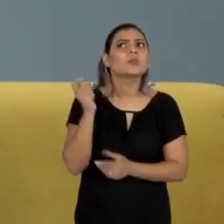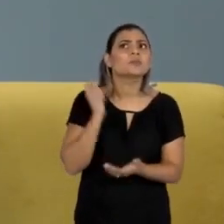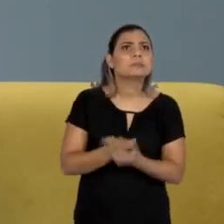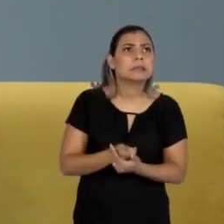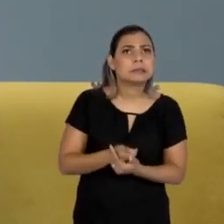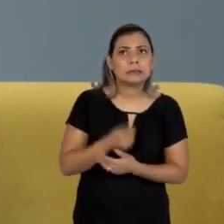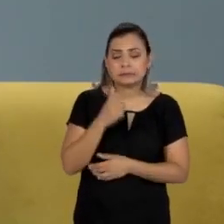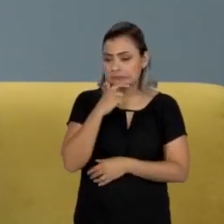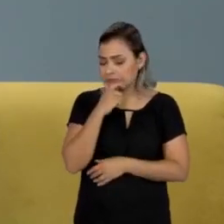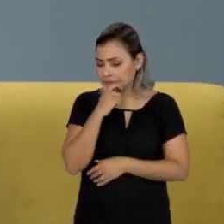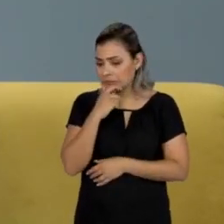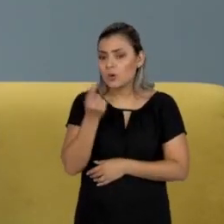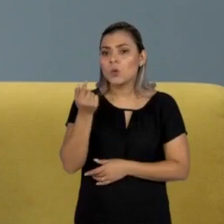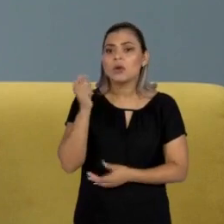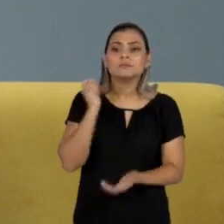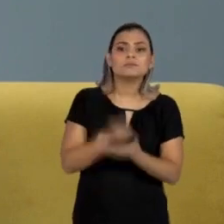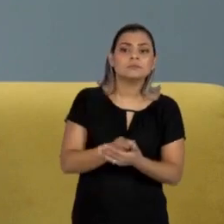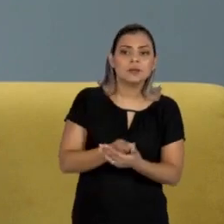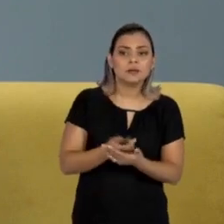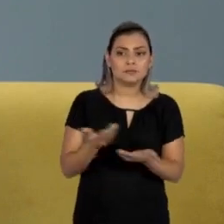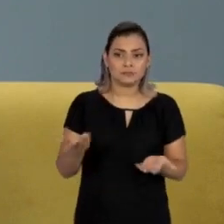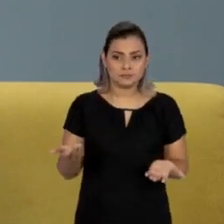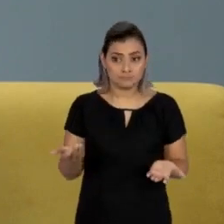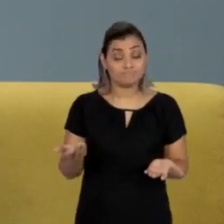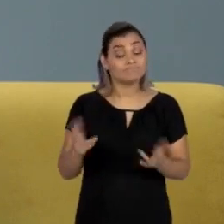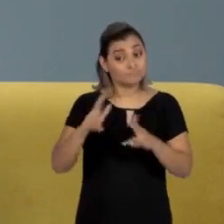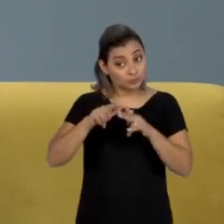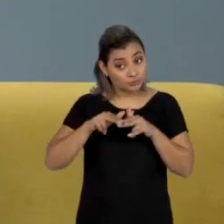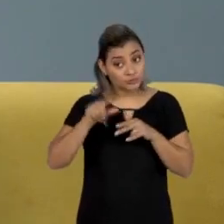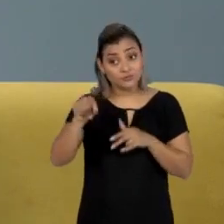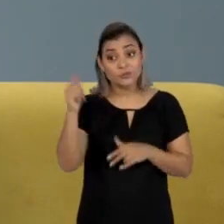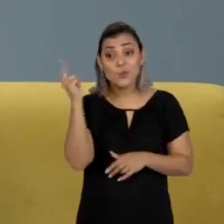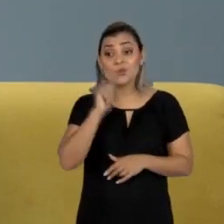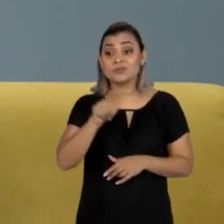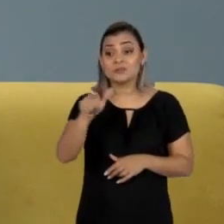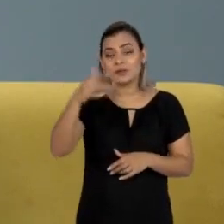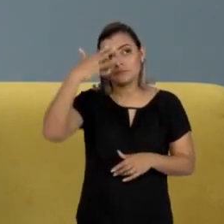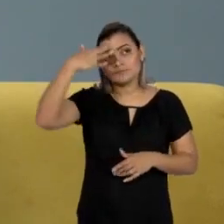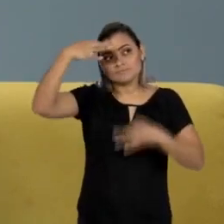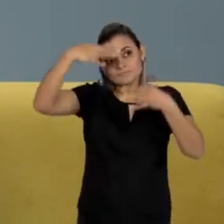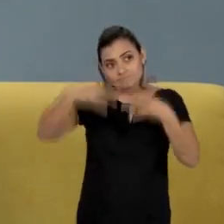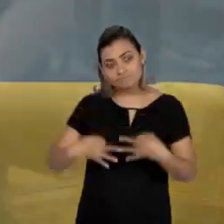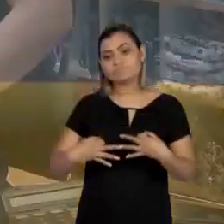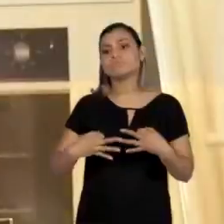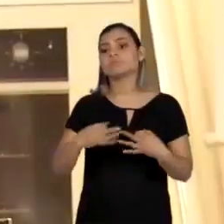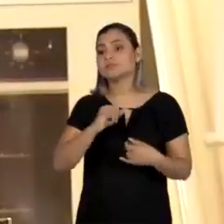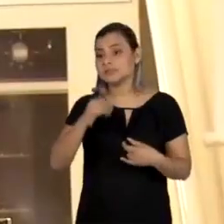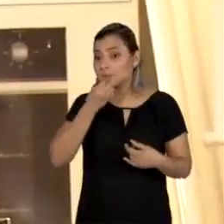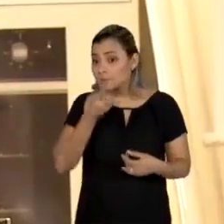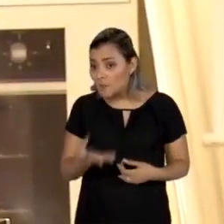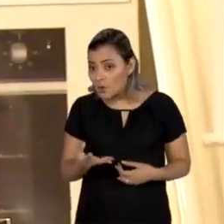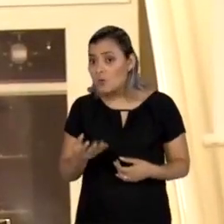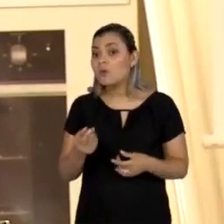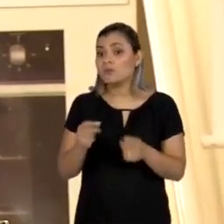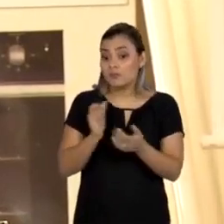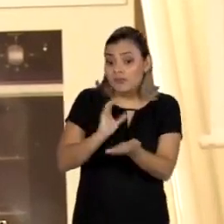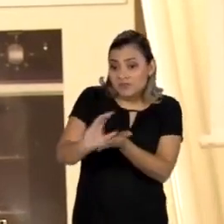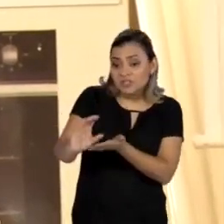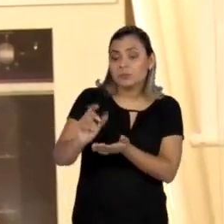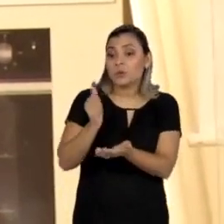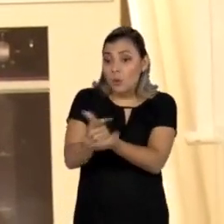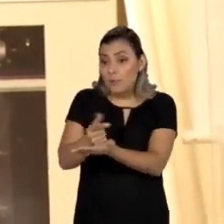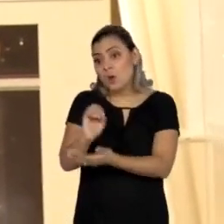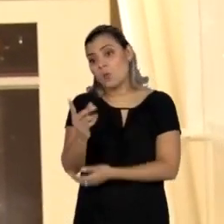está comprometido da sua renda no seu próximo salário, porque aí você consegue ter uma noção melhor se vale a pena ou não fazer esse